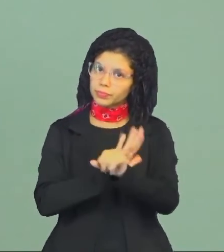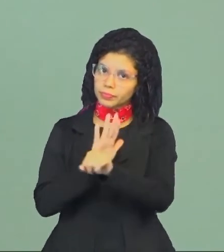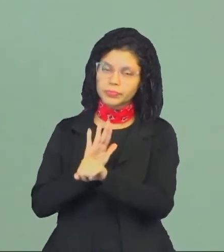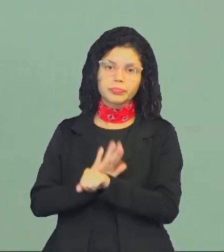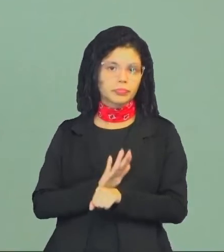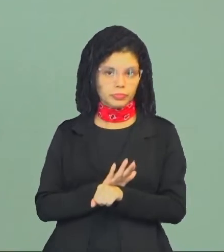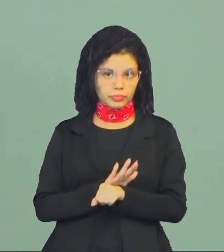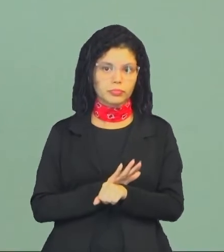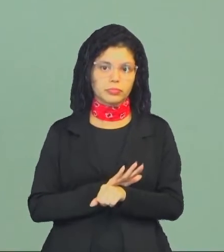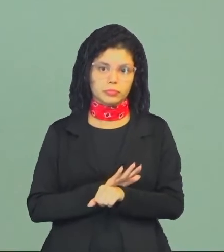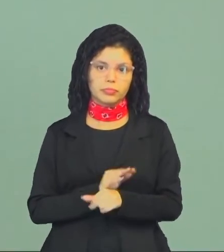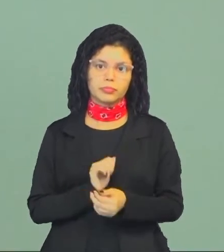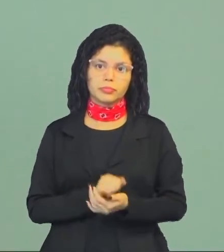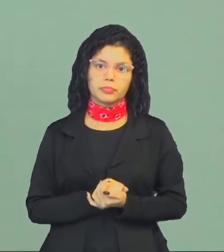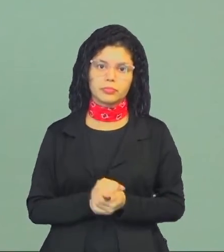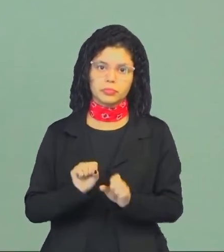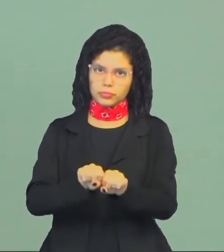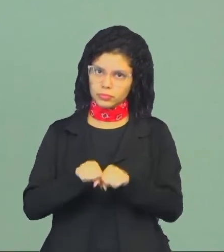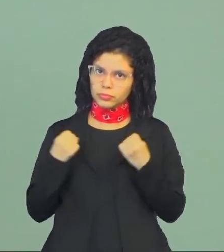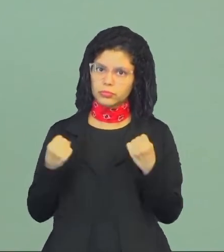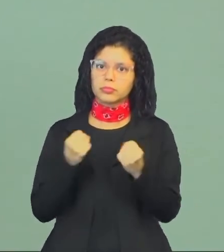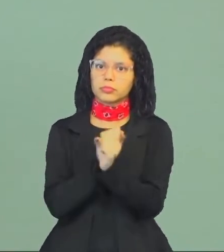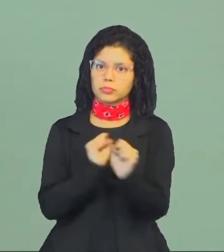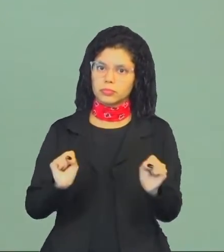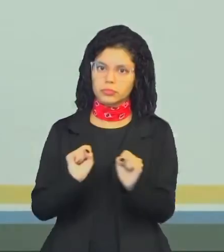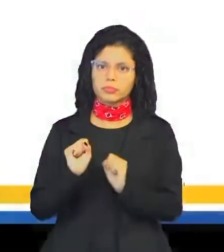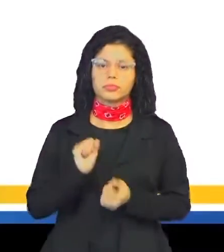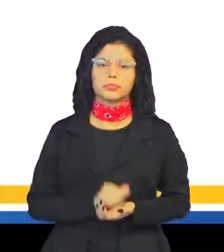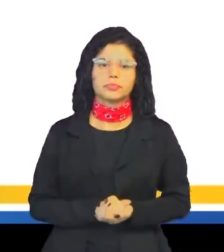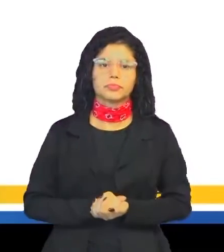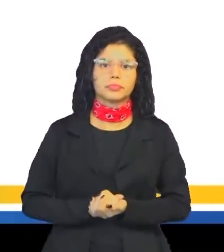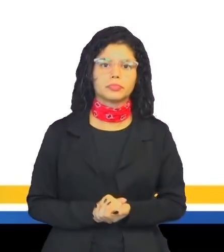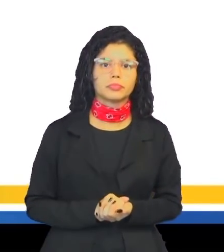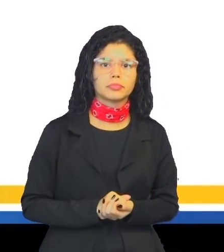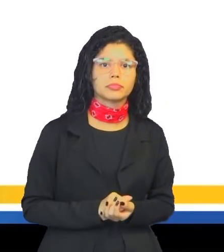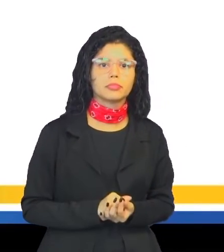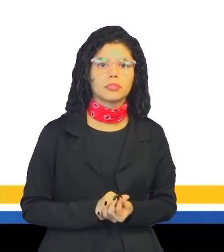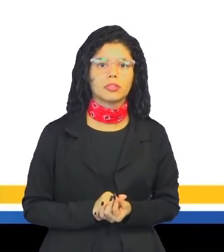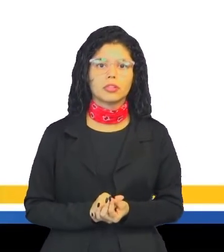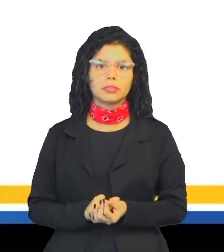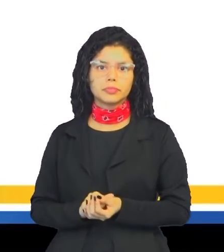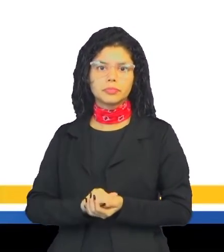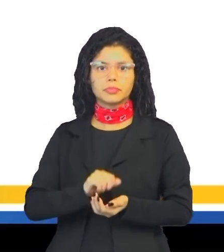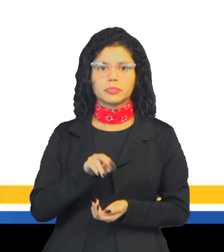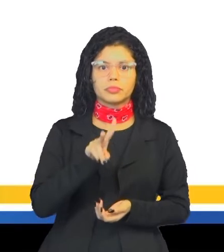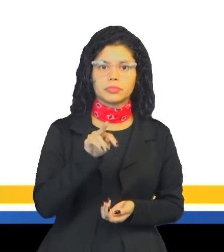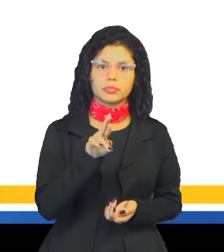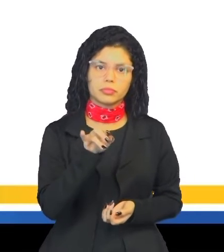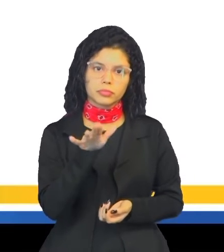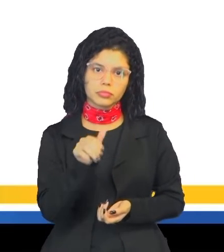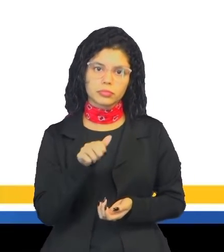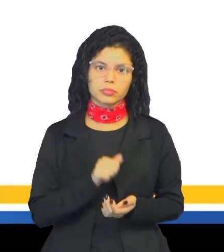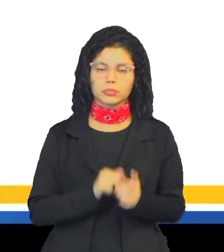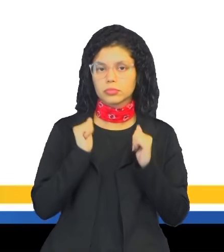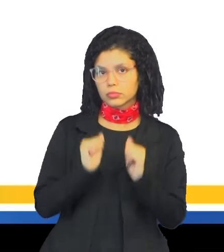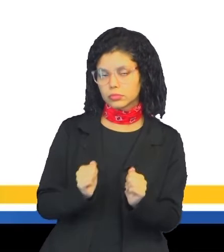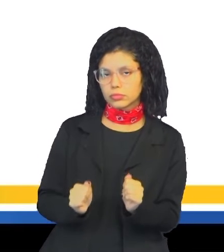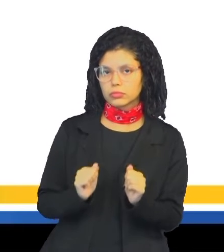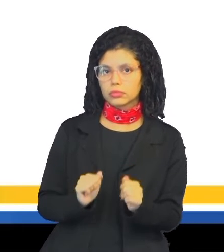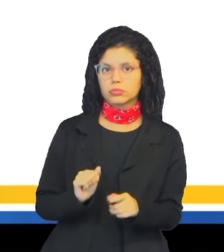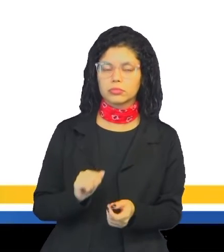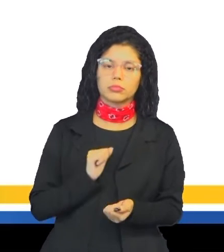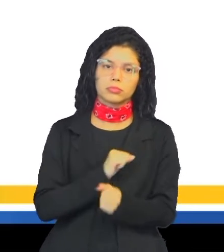contribuíram ali corroboraram aí com a Eusébio de Queiroz, né. A gente tem a lei do ventre livre, né, que dizia que os